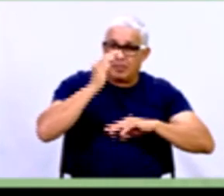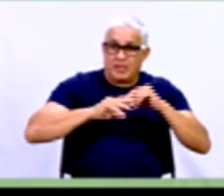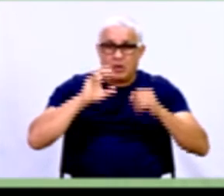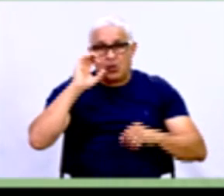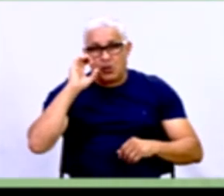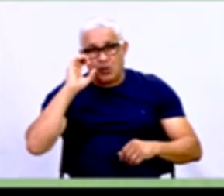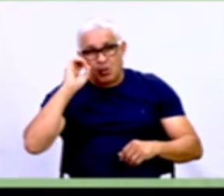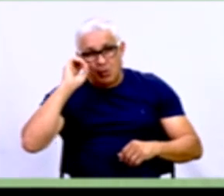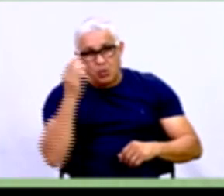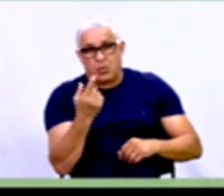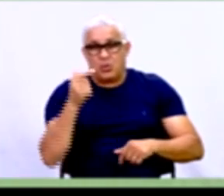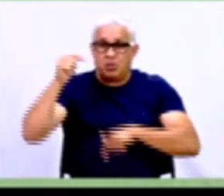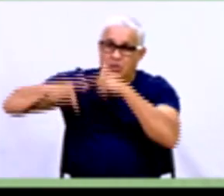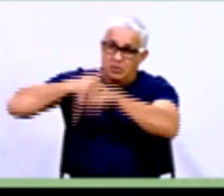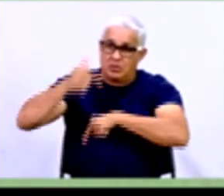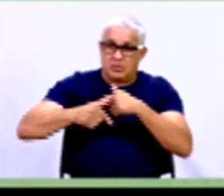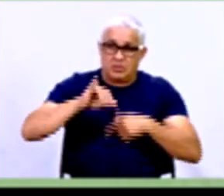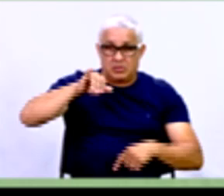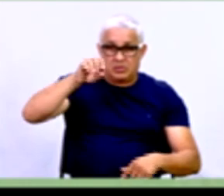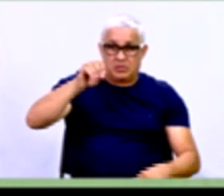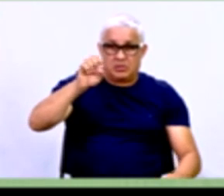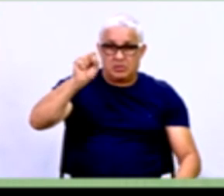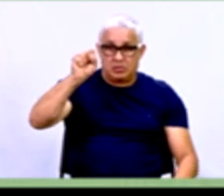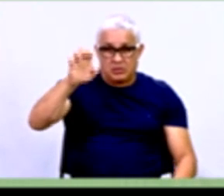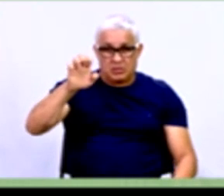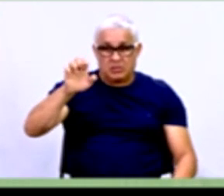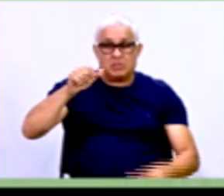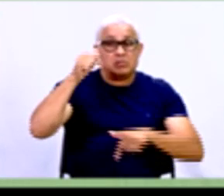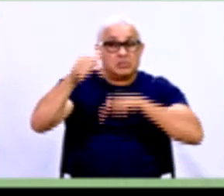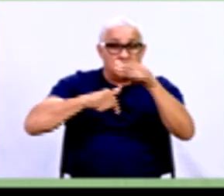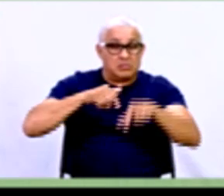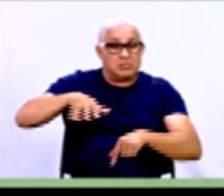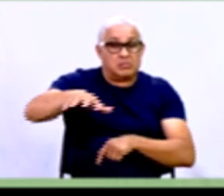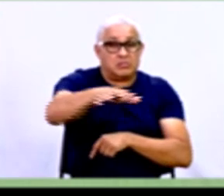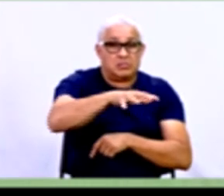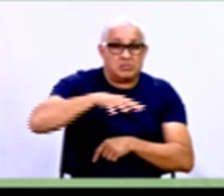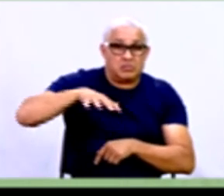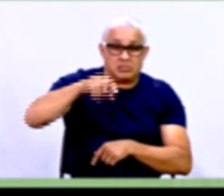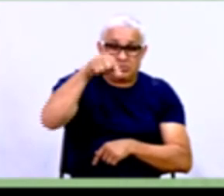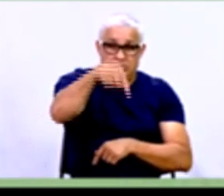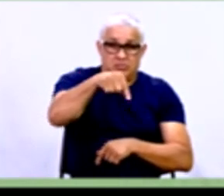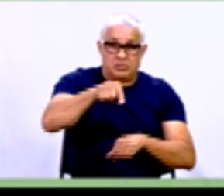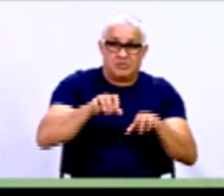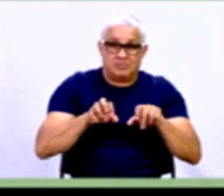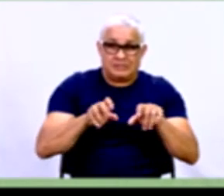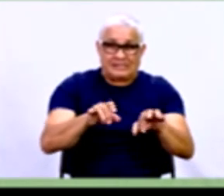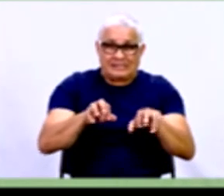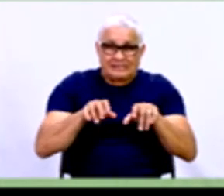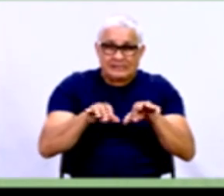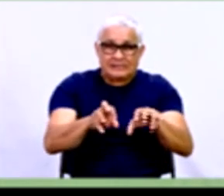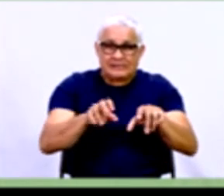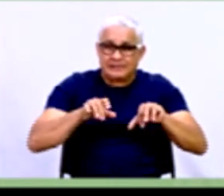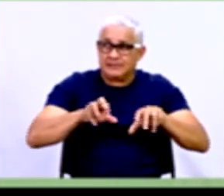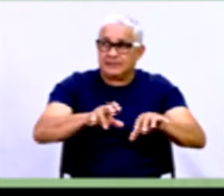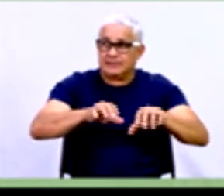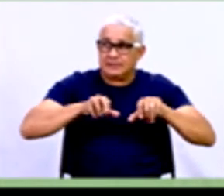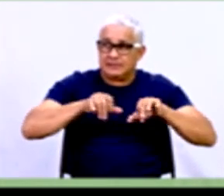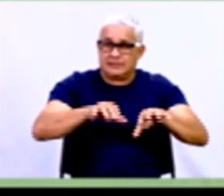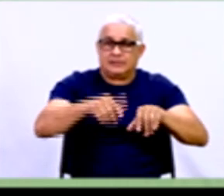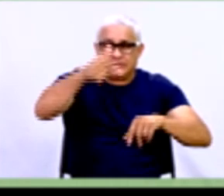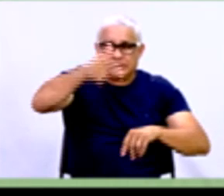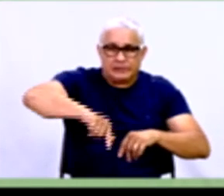Bem, José, ele trabalha num ambiente e nesse ambiente ele fica digitando, né, fica